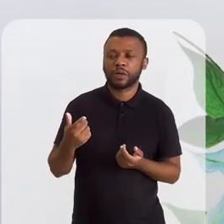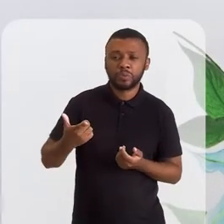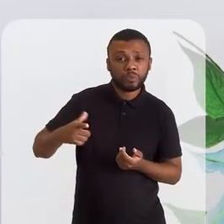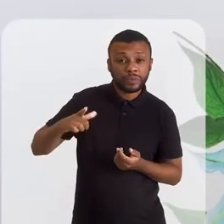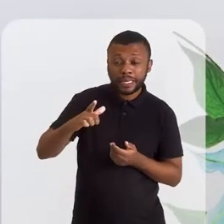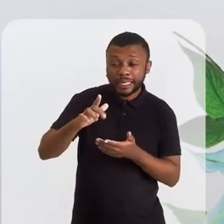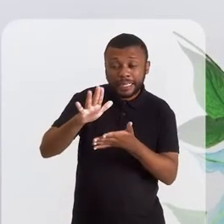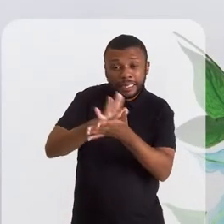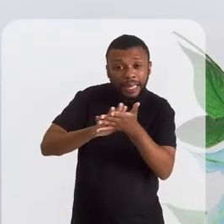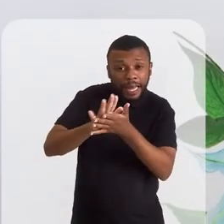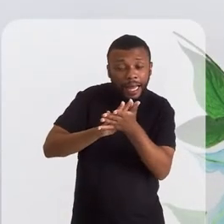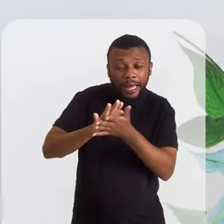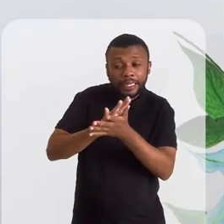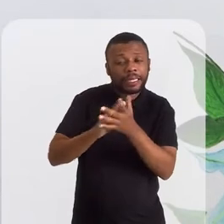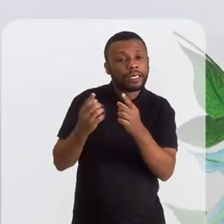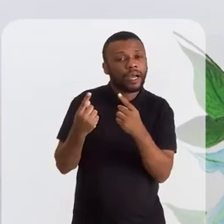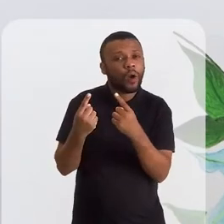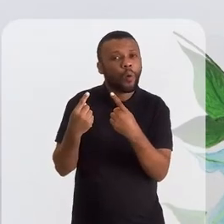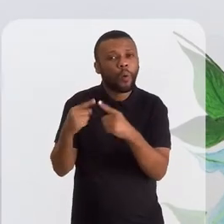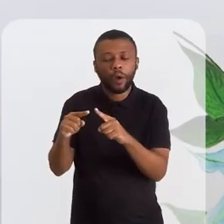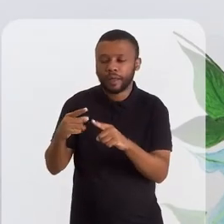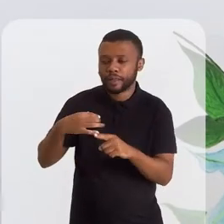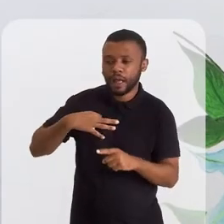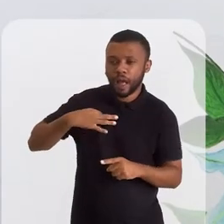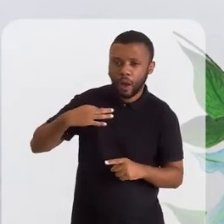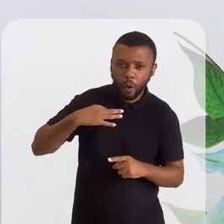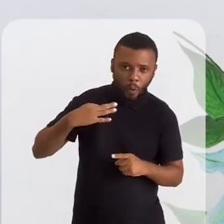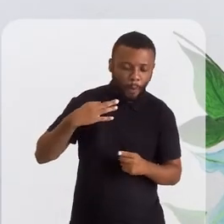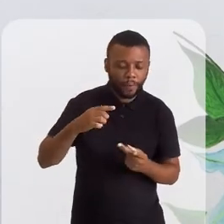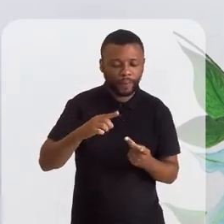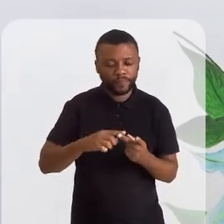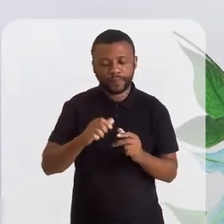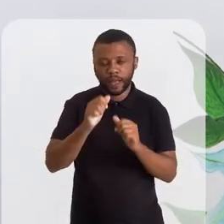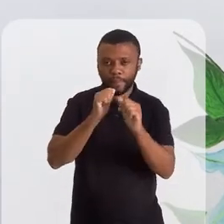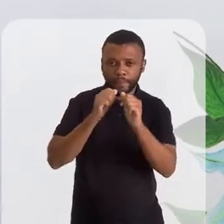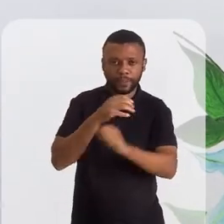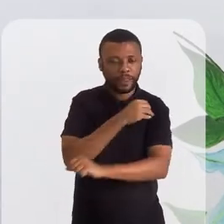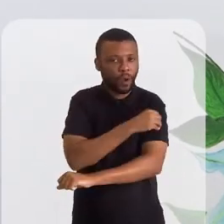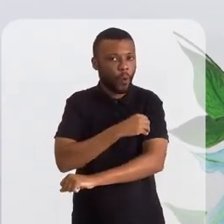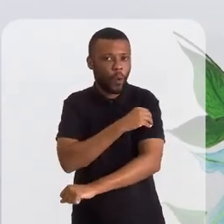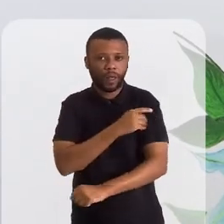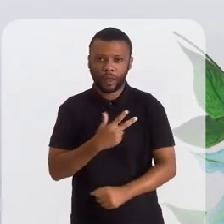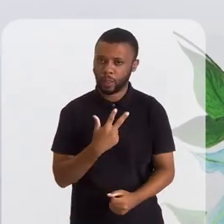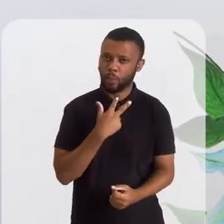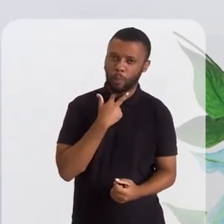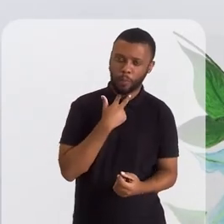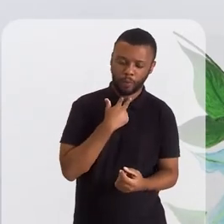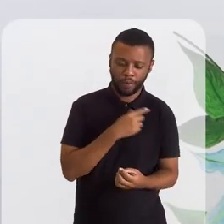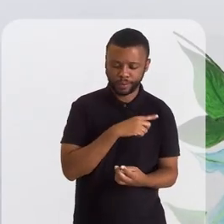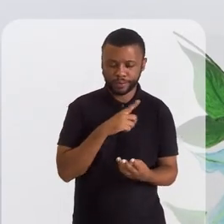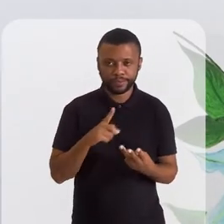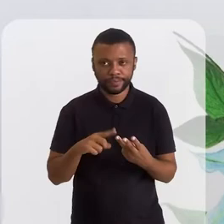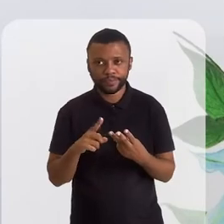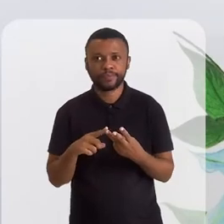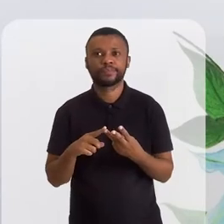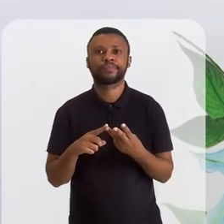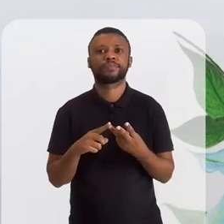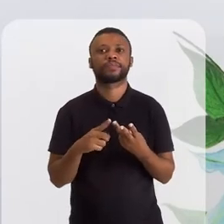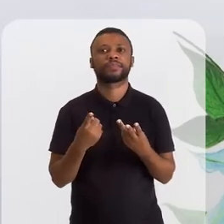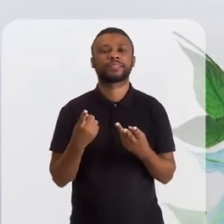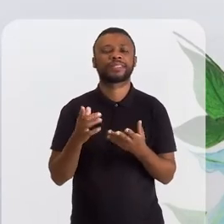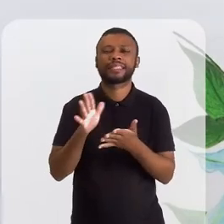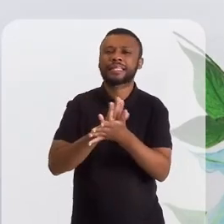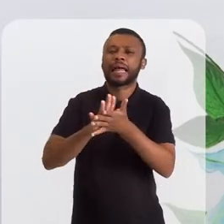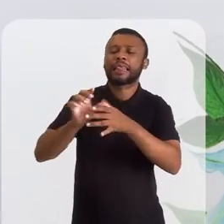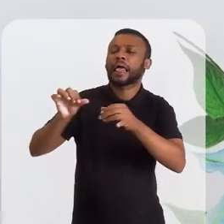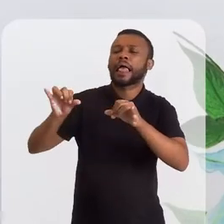não tem nada contra as roupas. Você já falou da bebida alcoólica, que não